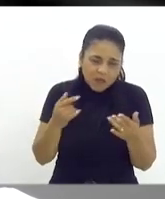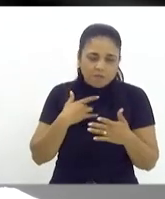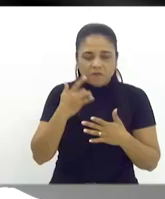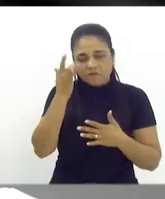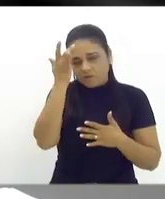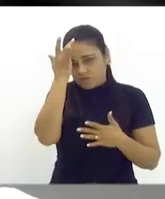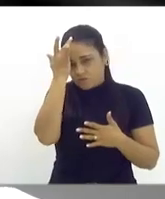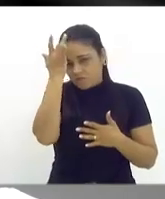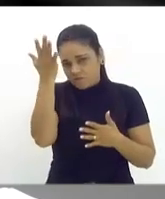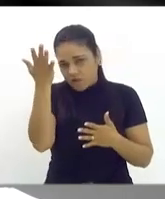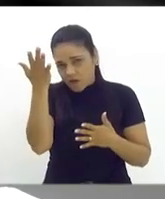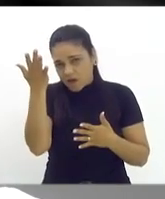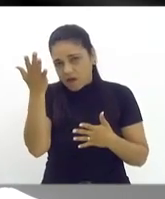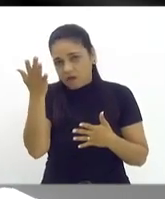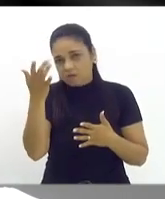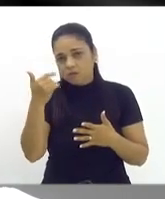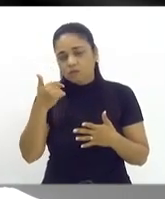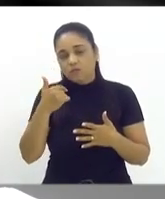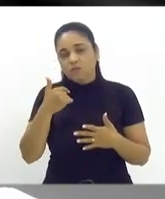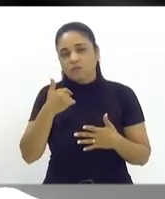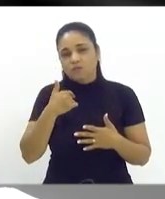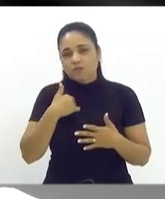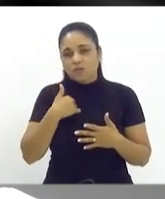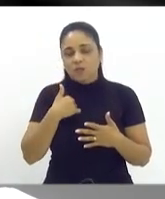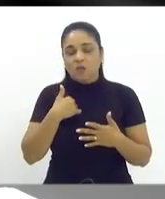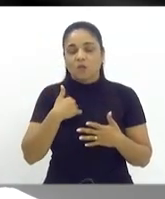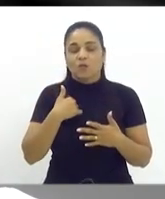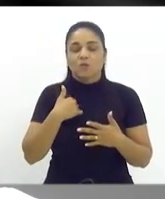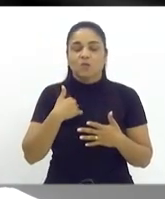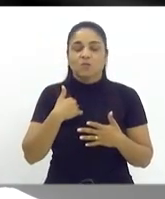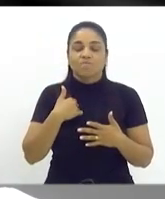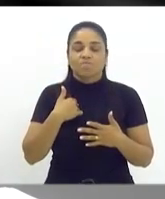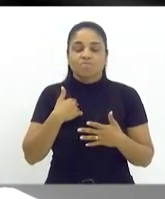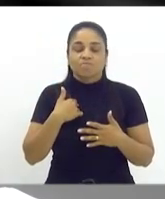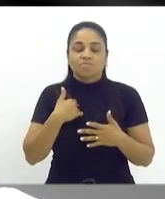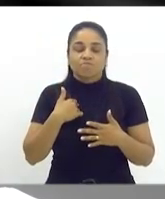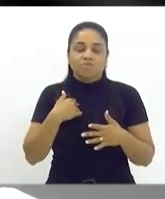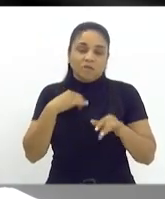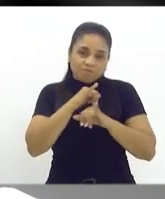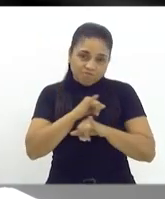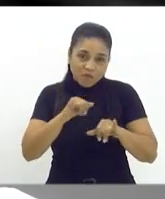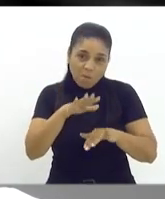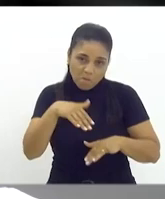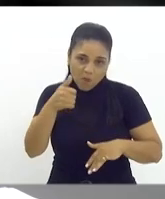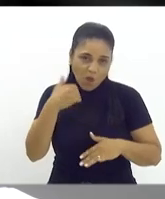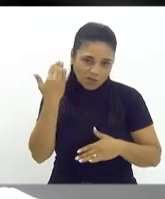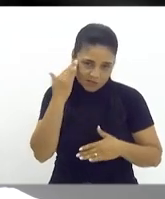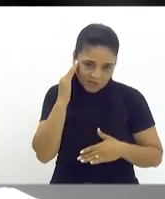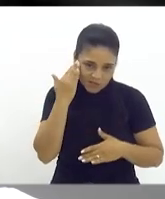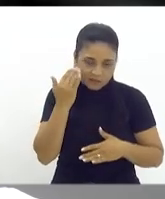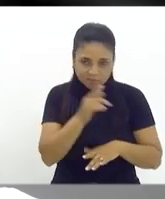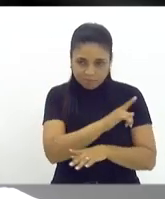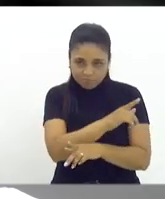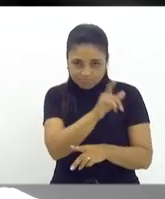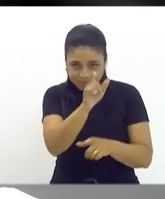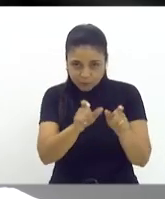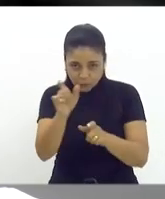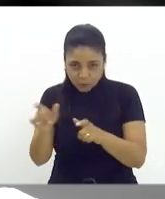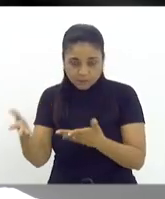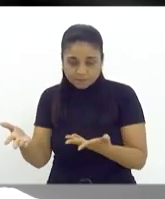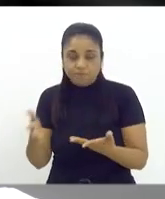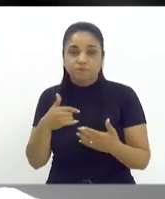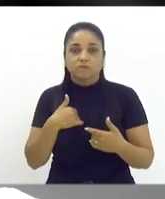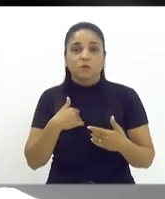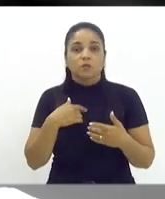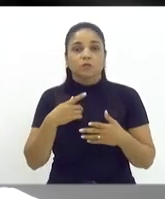para eu melhor tentar me fazer entender inclusive quando a gente ingressou com uma